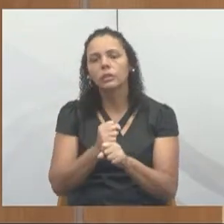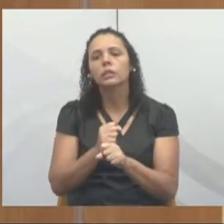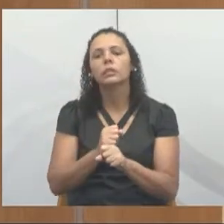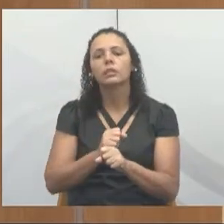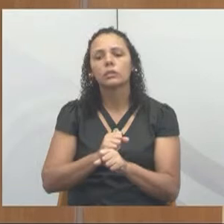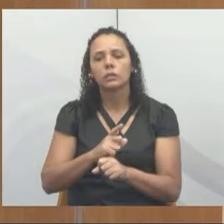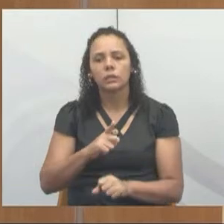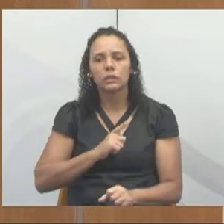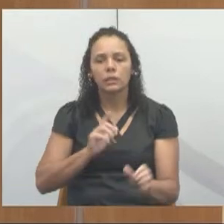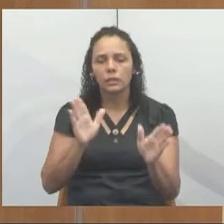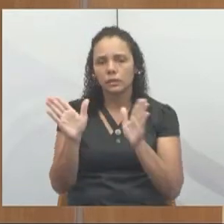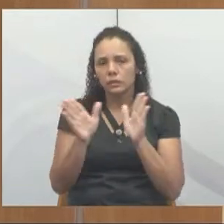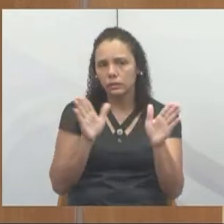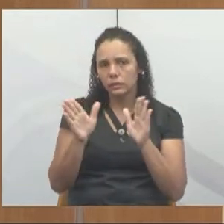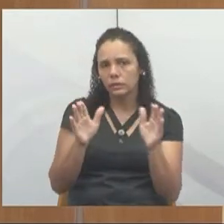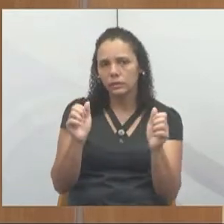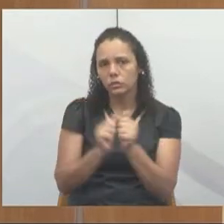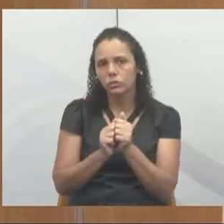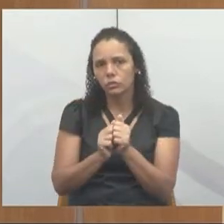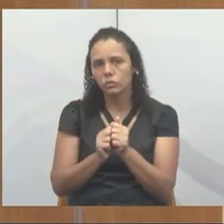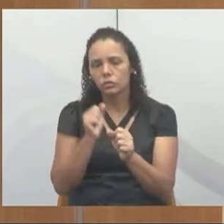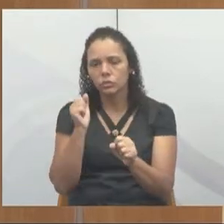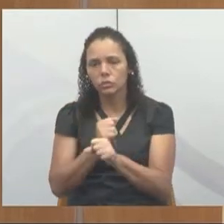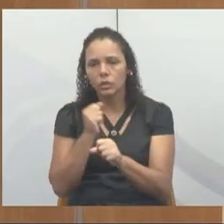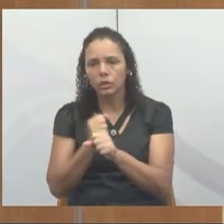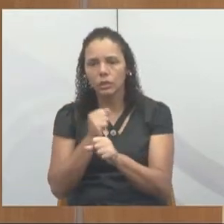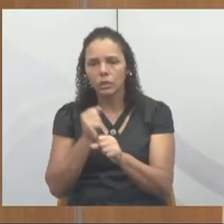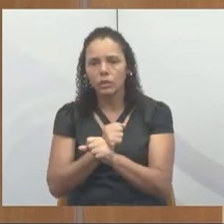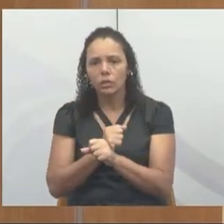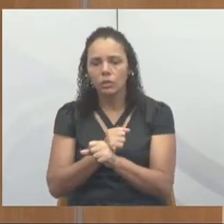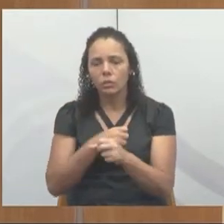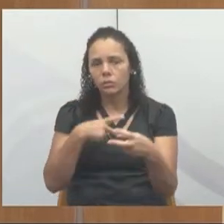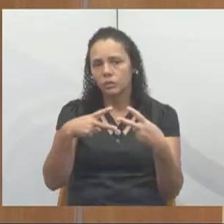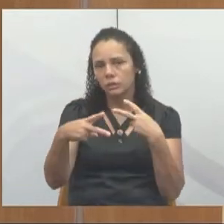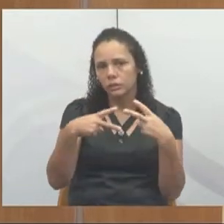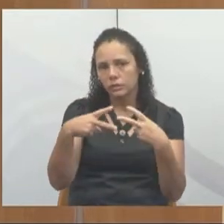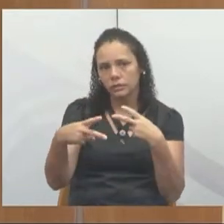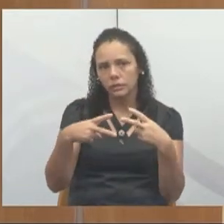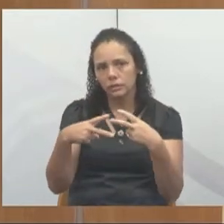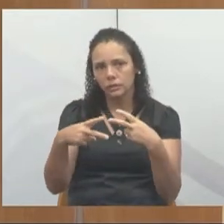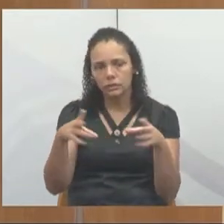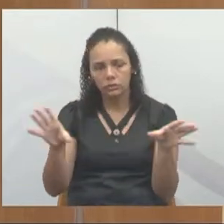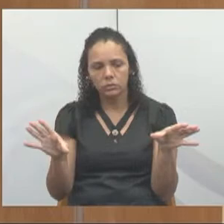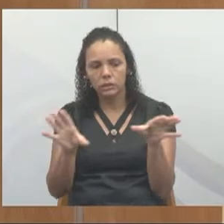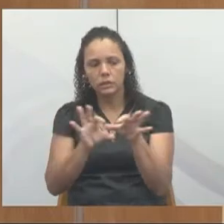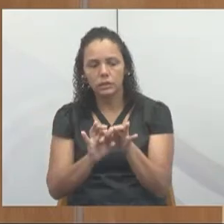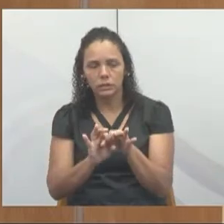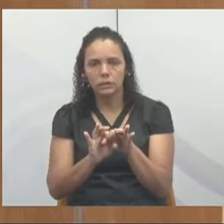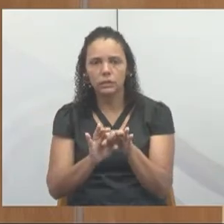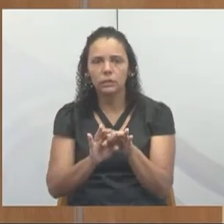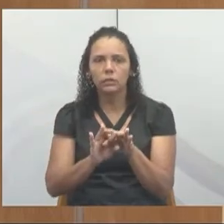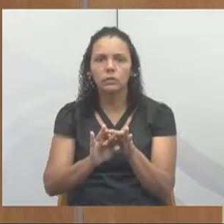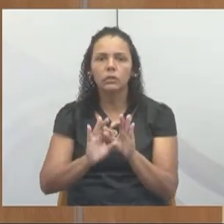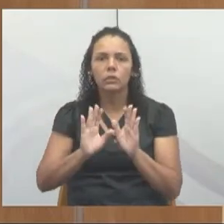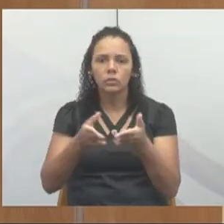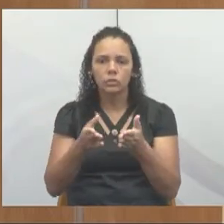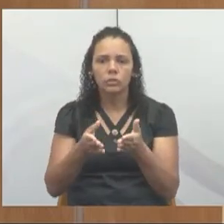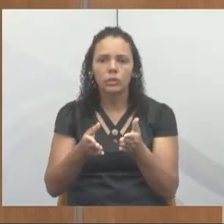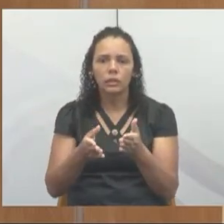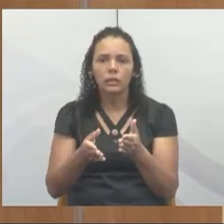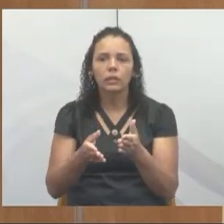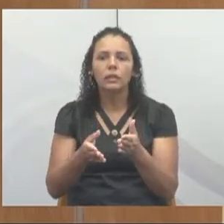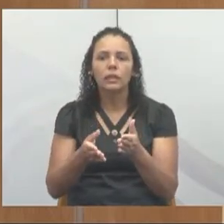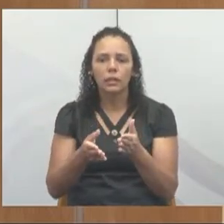obra de ligação com São José dos Campos. Então, a obra de ligação da Davilino com São José dos Campos já está contemplada a ligação